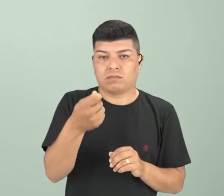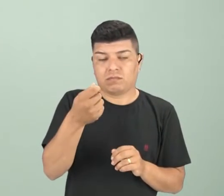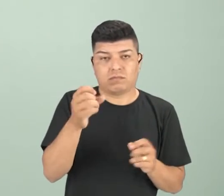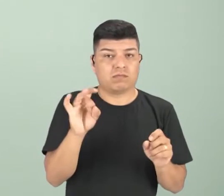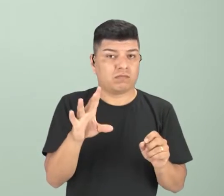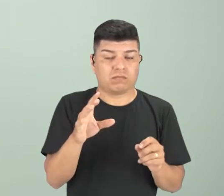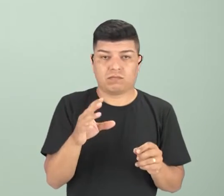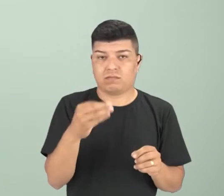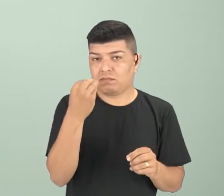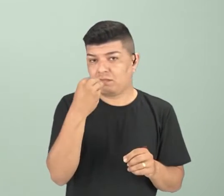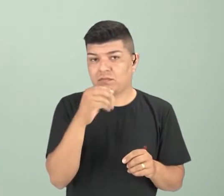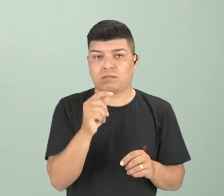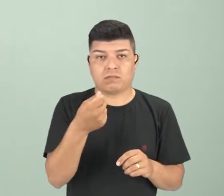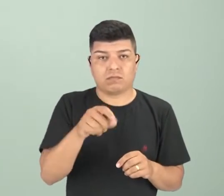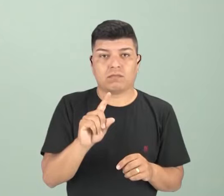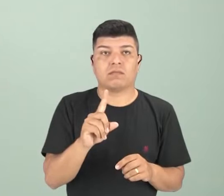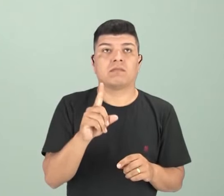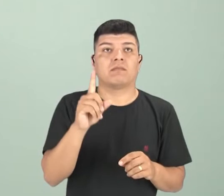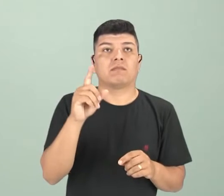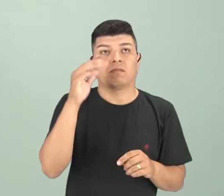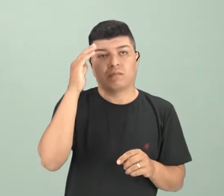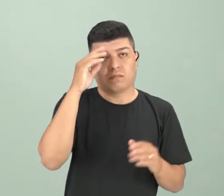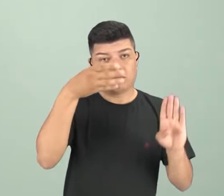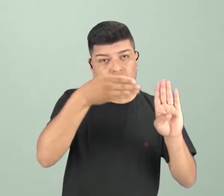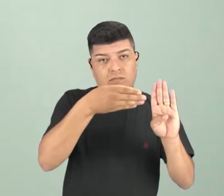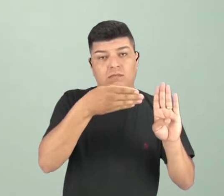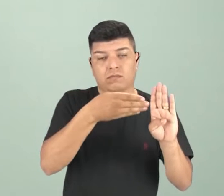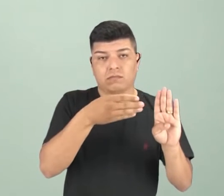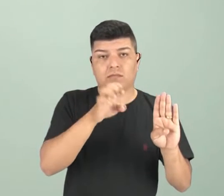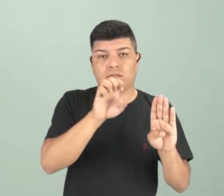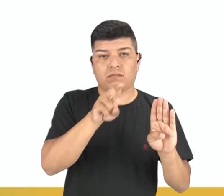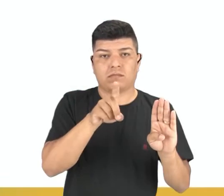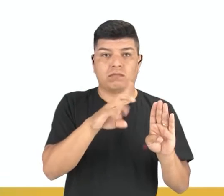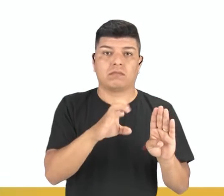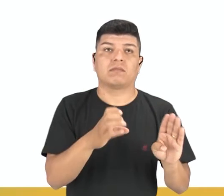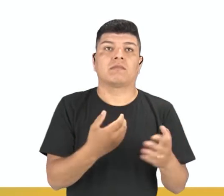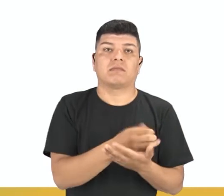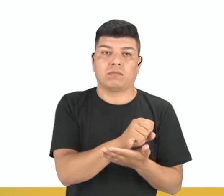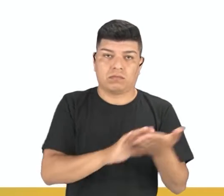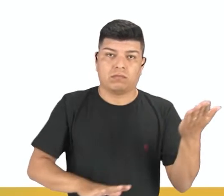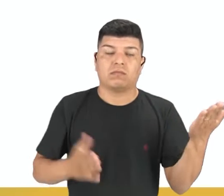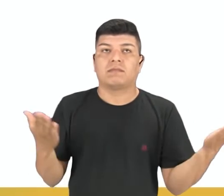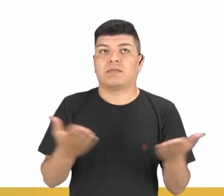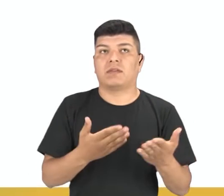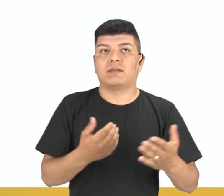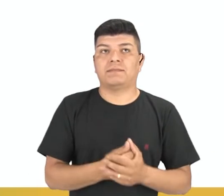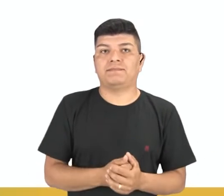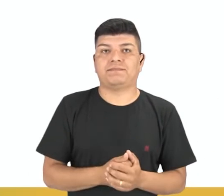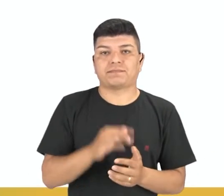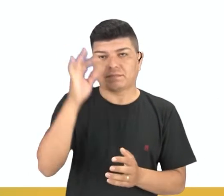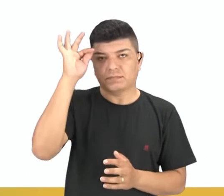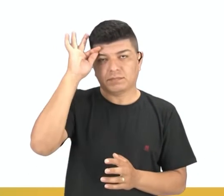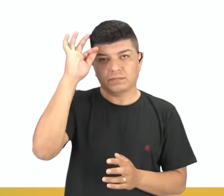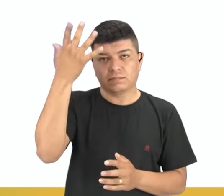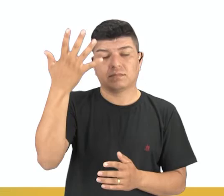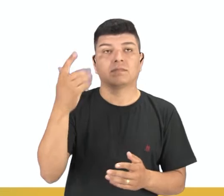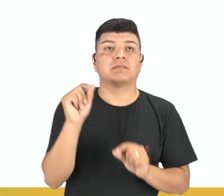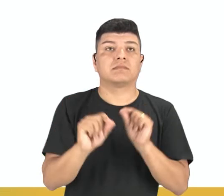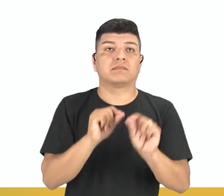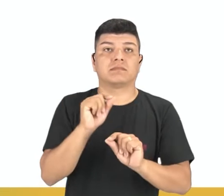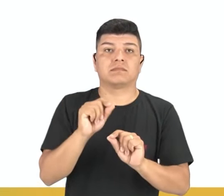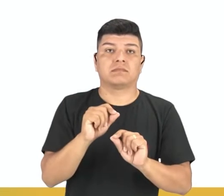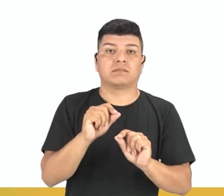para você entender o conteúdo, tá bom? Acesse a plataforma lá, vamos ao nosso exercitando. É um fenômeno inverso